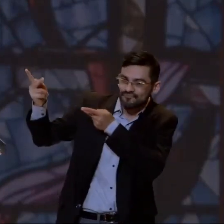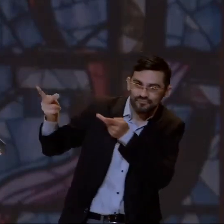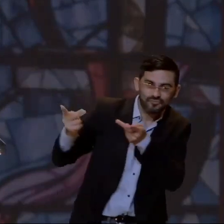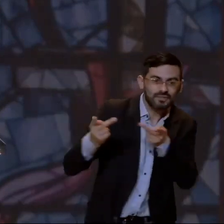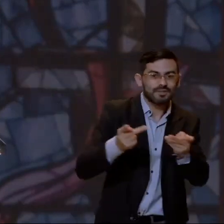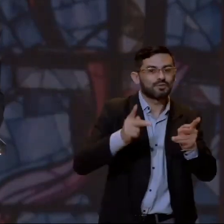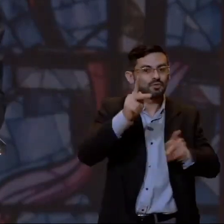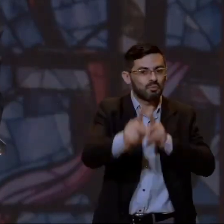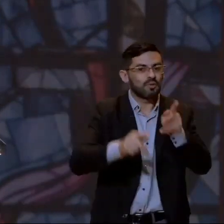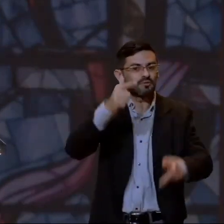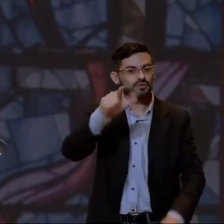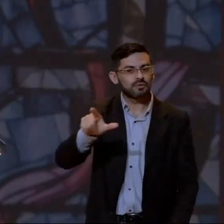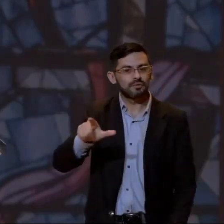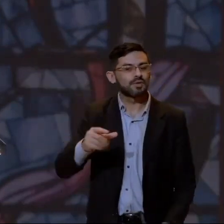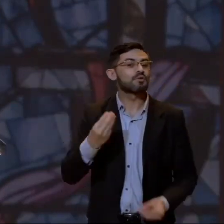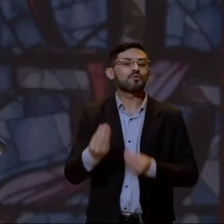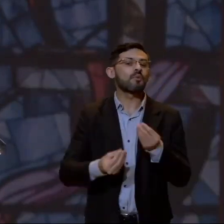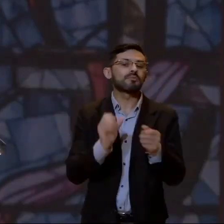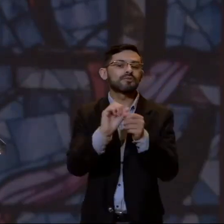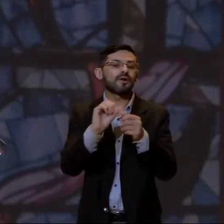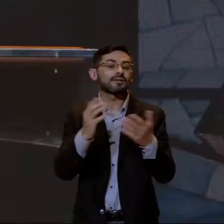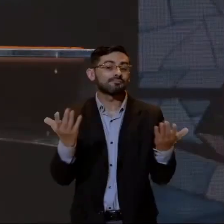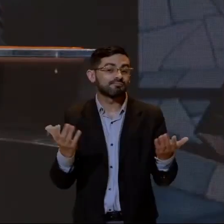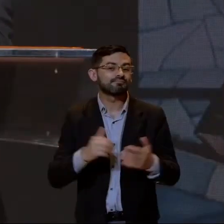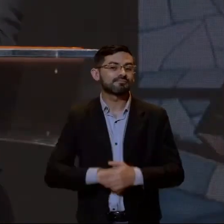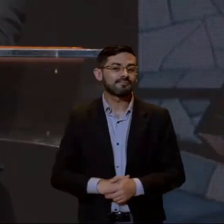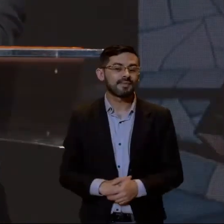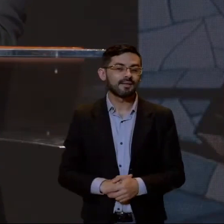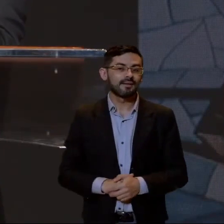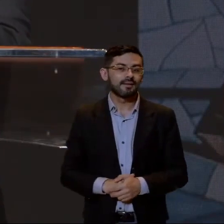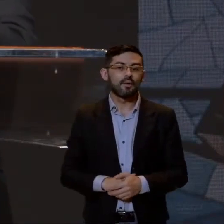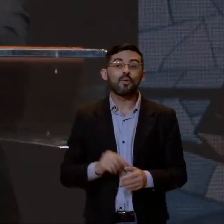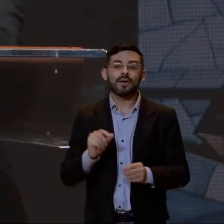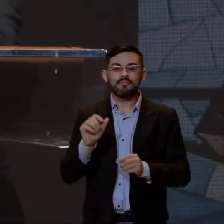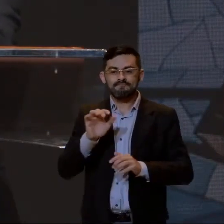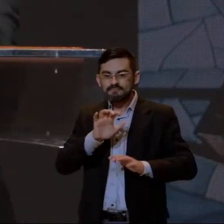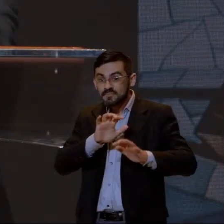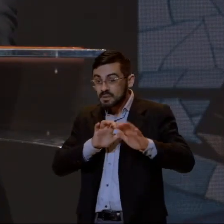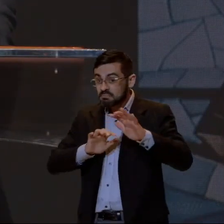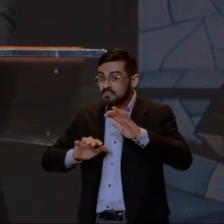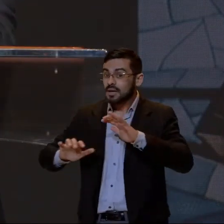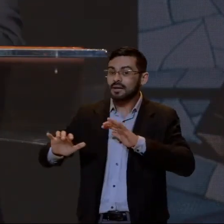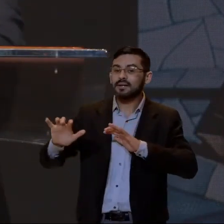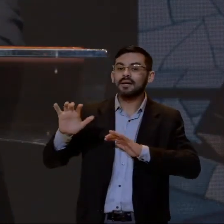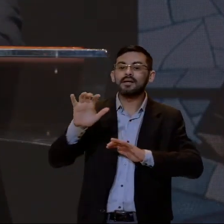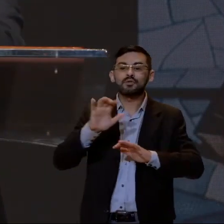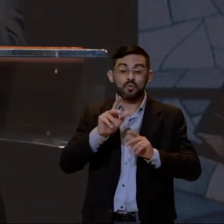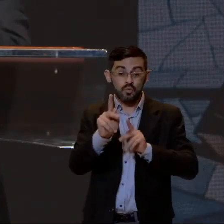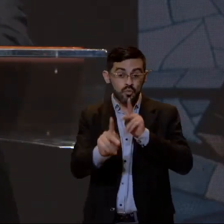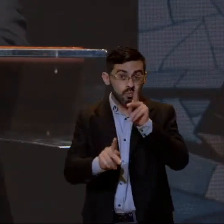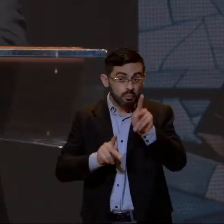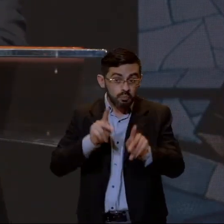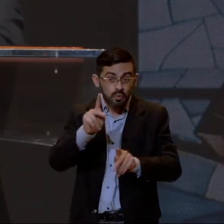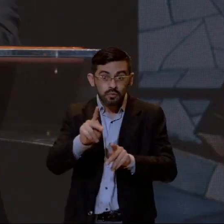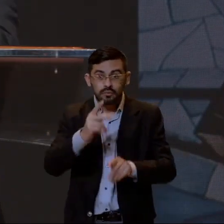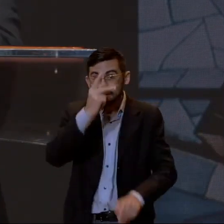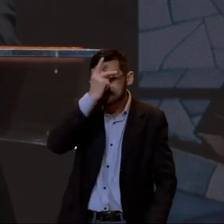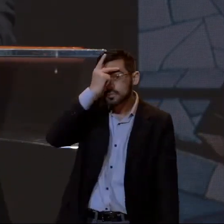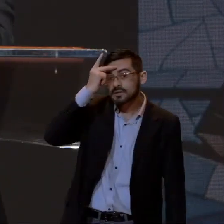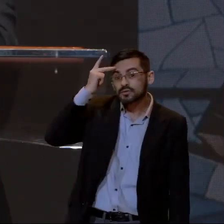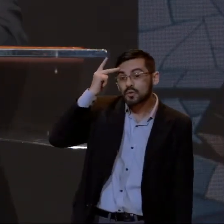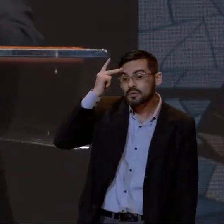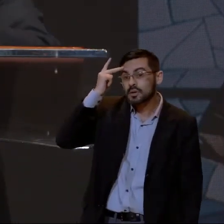vez. E sabe como Ele faz? Ele faz preparando o povo e as pessoas